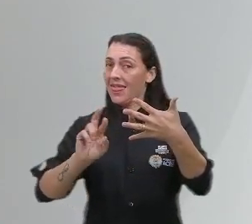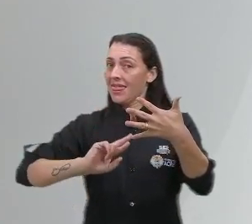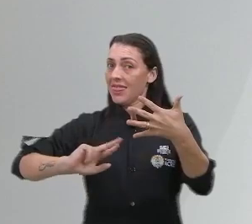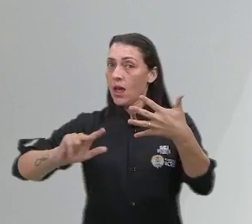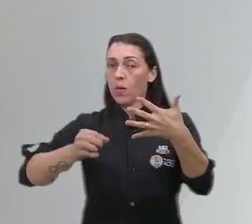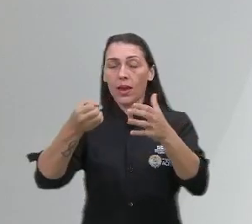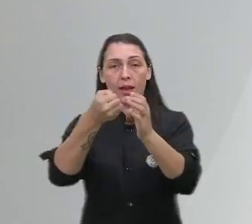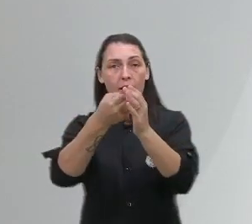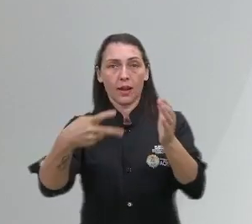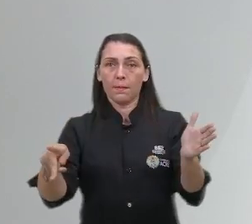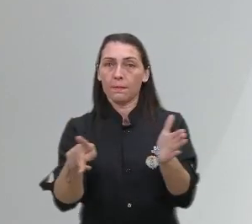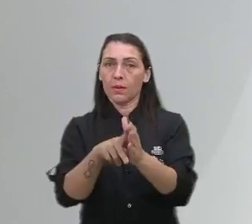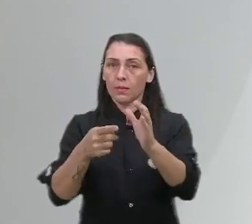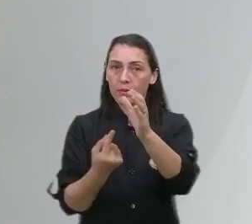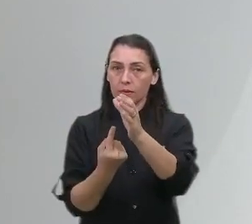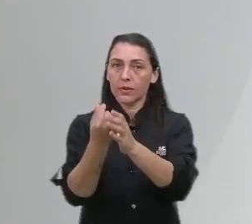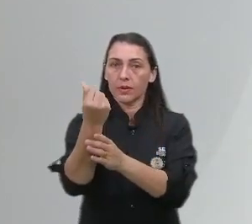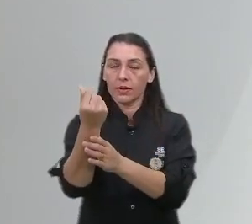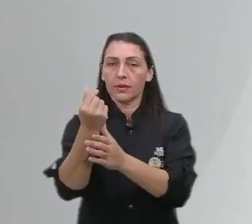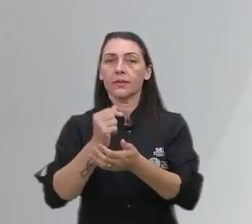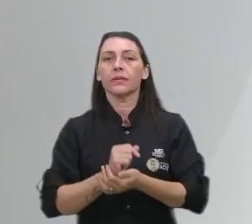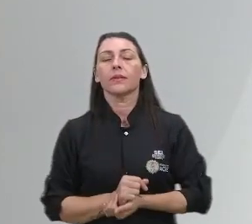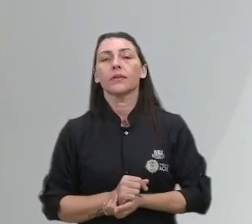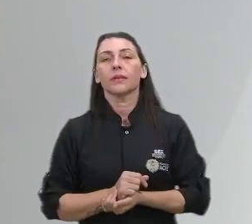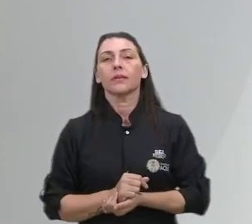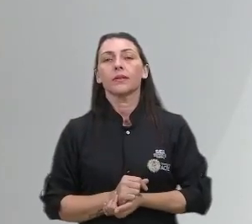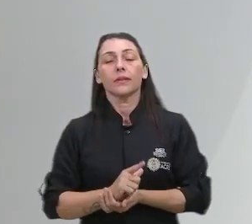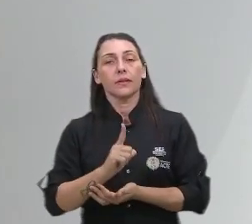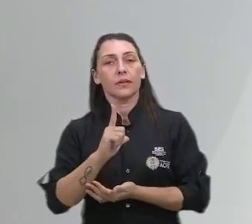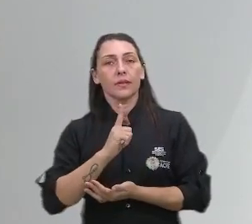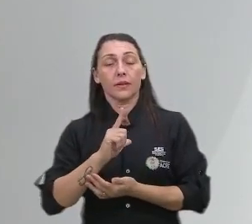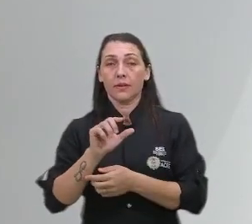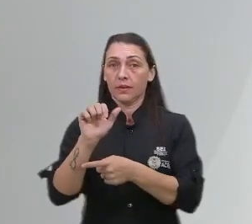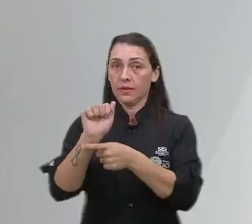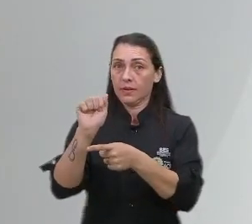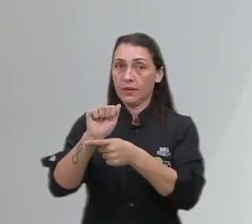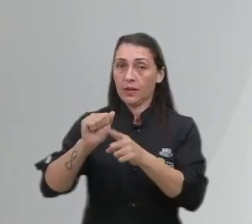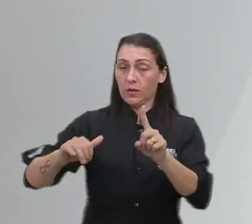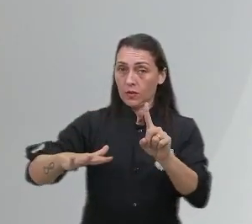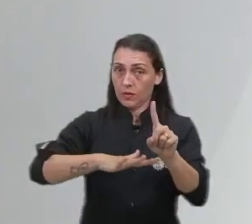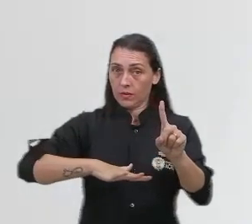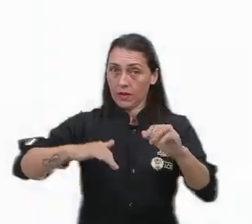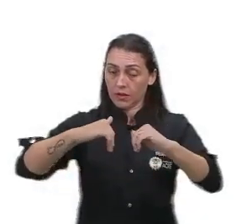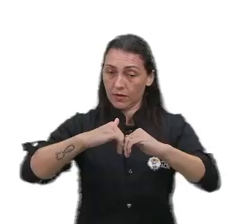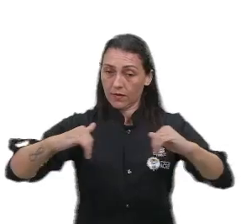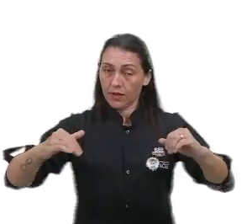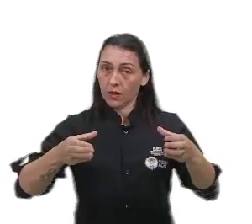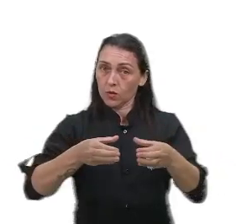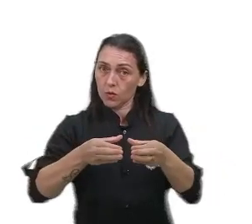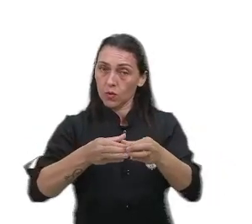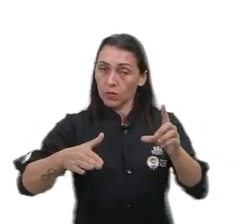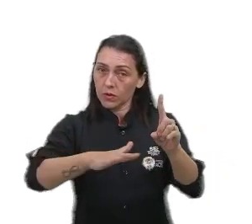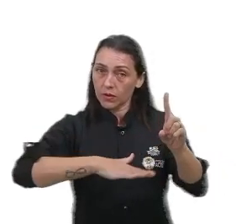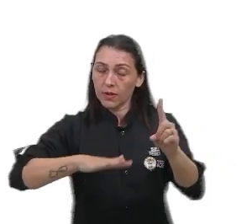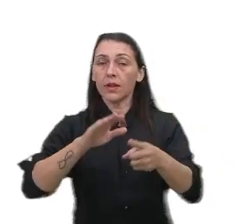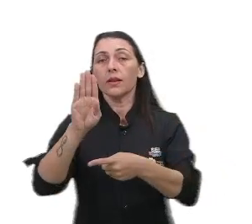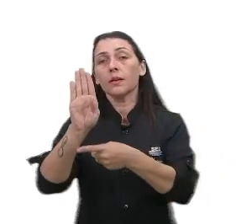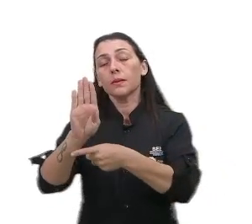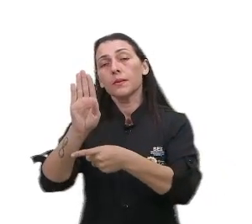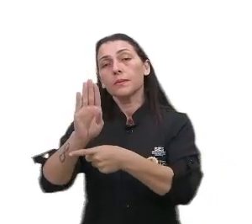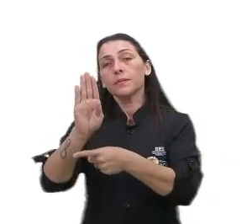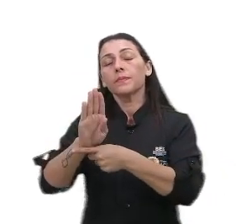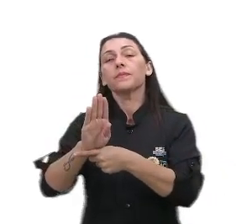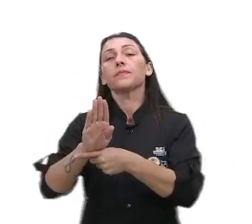uma característica do capitalismo. Aqui nós temos letra A, sociedade dividida em classes.